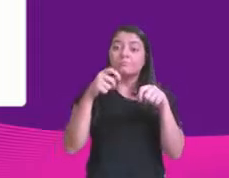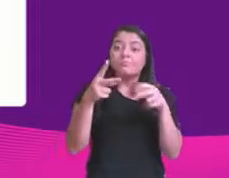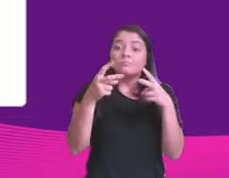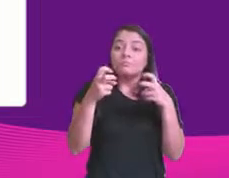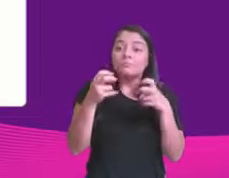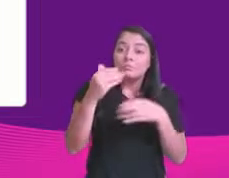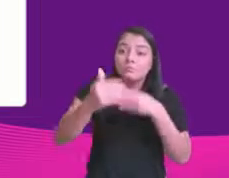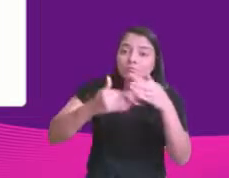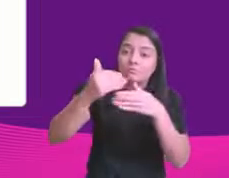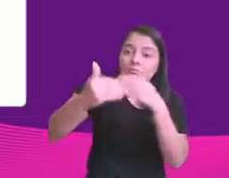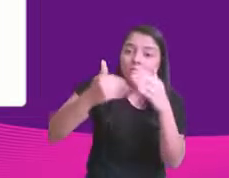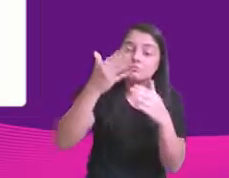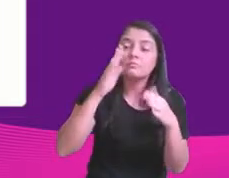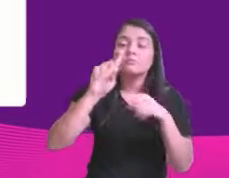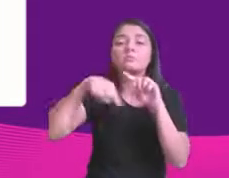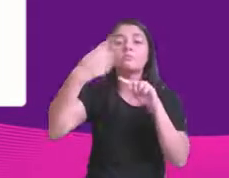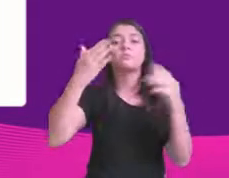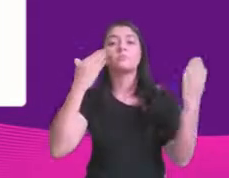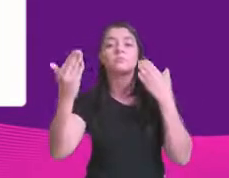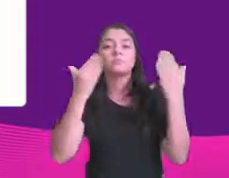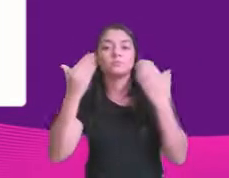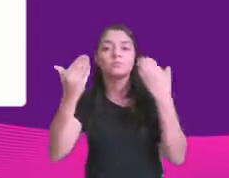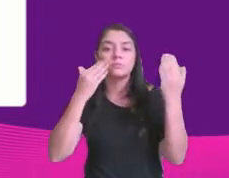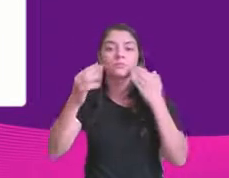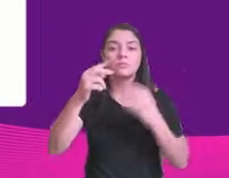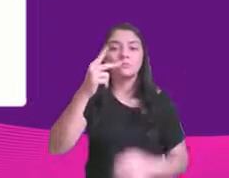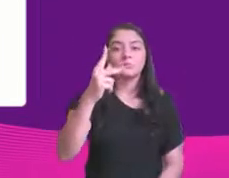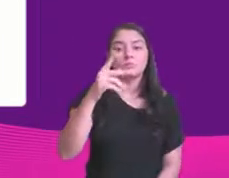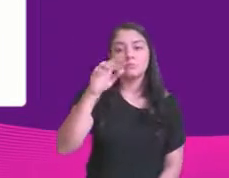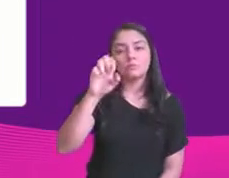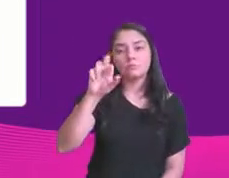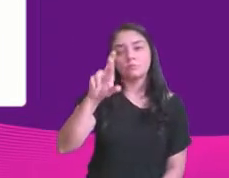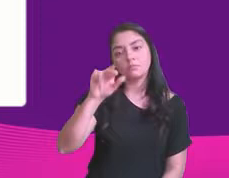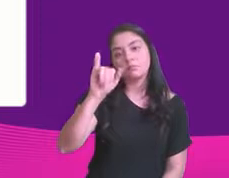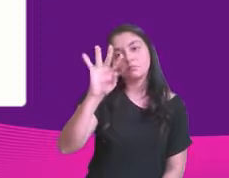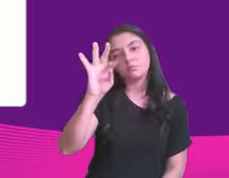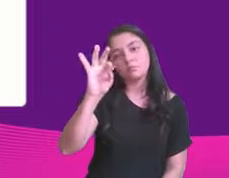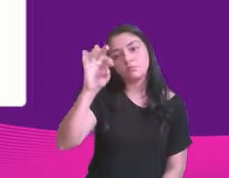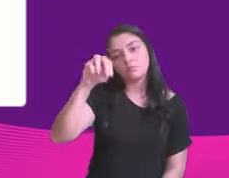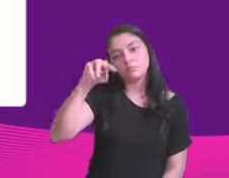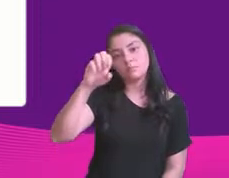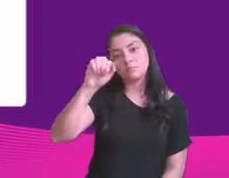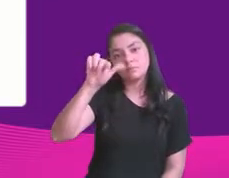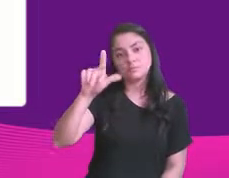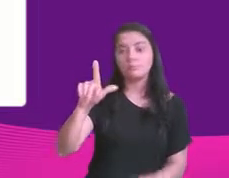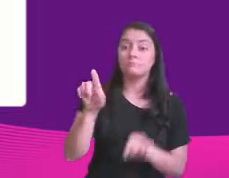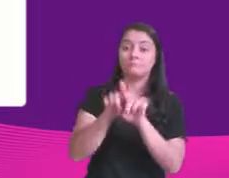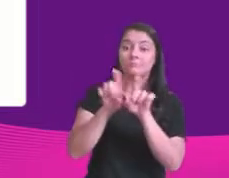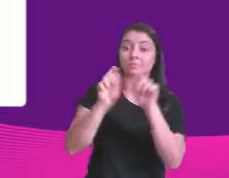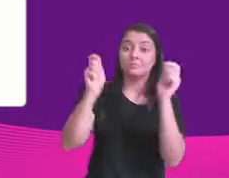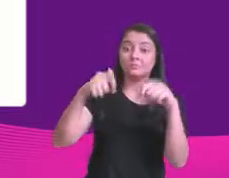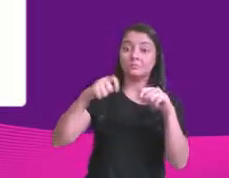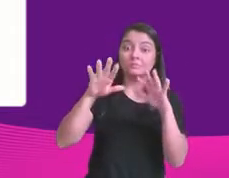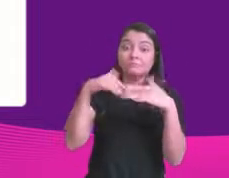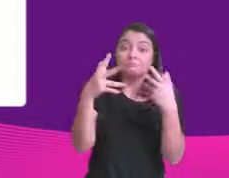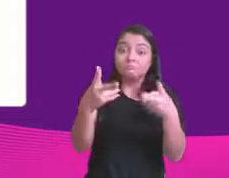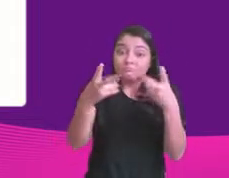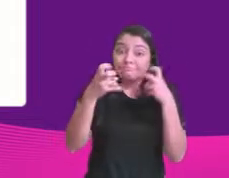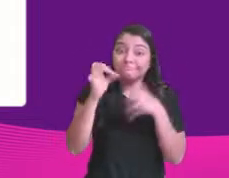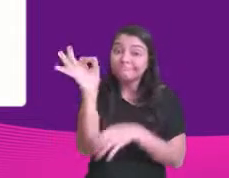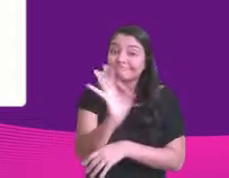quando comparadas com um pseudomixoma relacionado à carcinomatose do adenocarcinoma propriamente dito. Então, uma diferença estatística